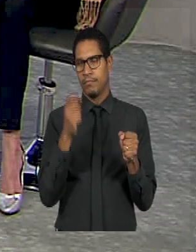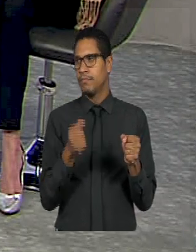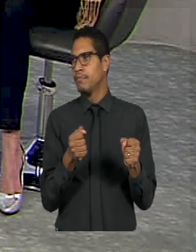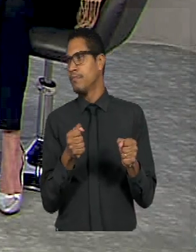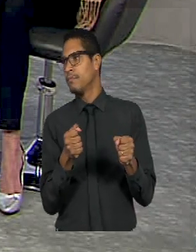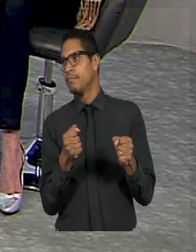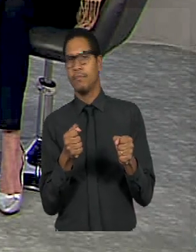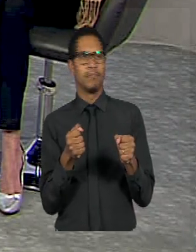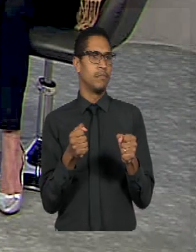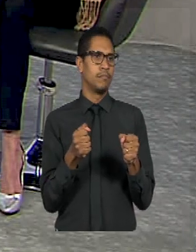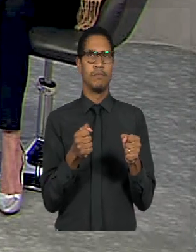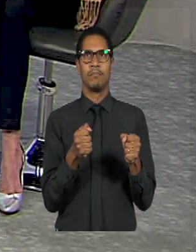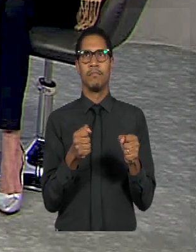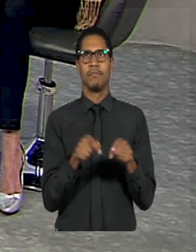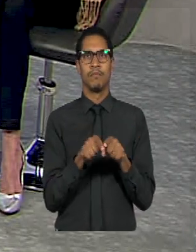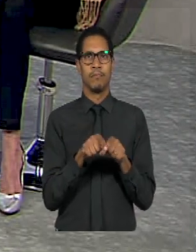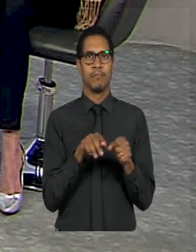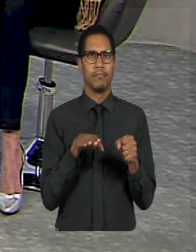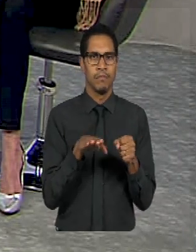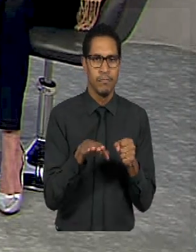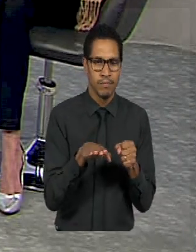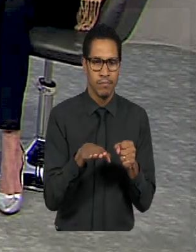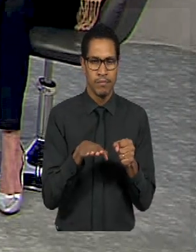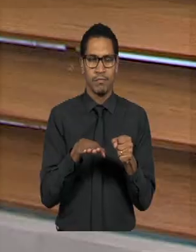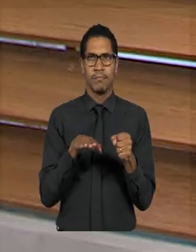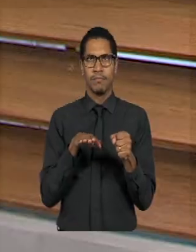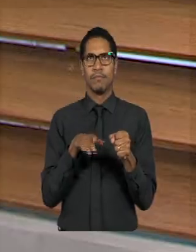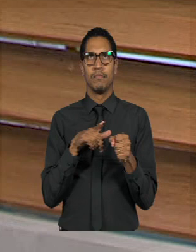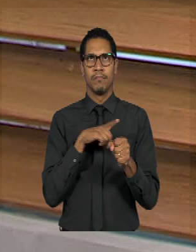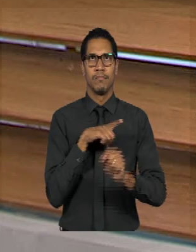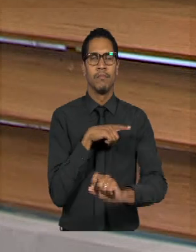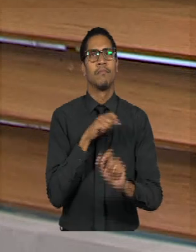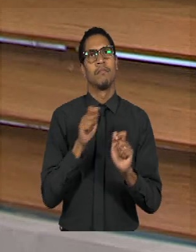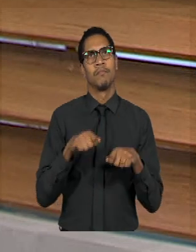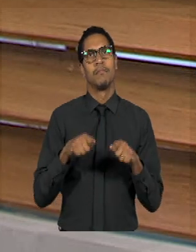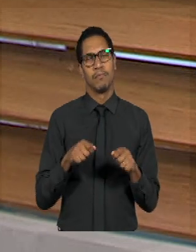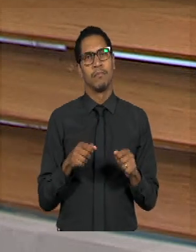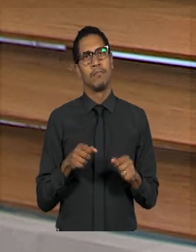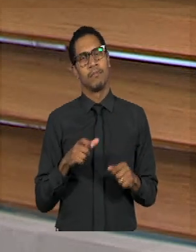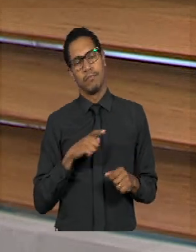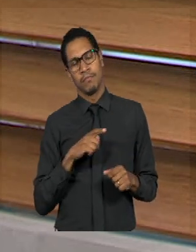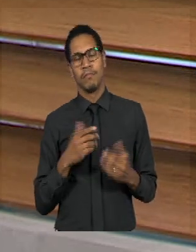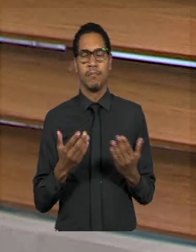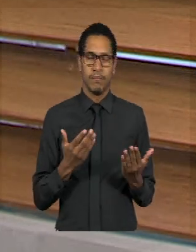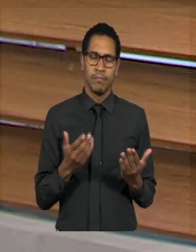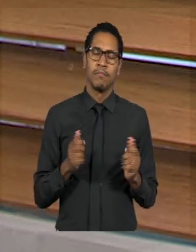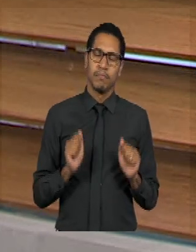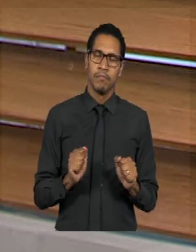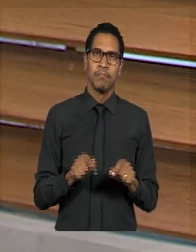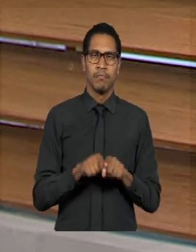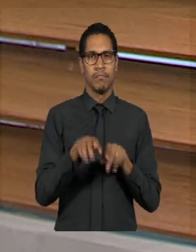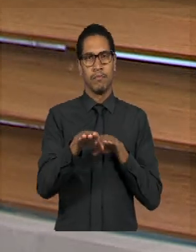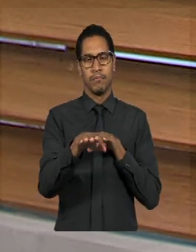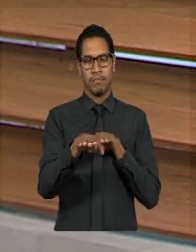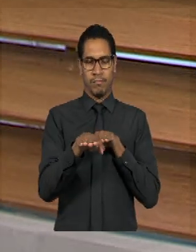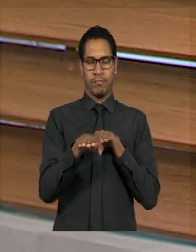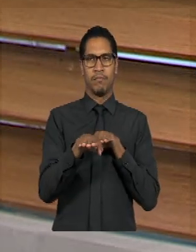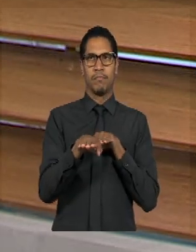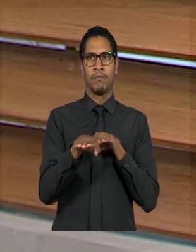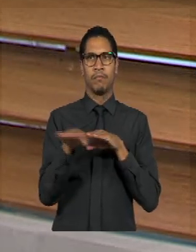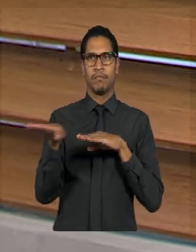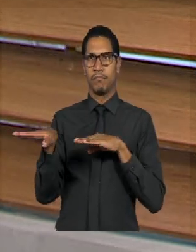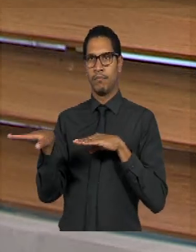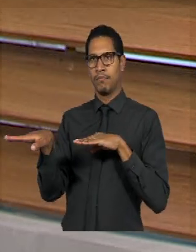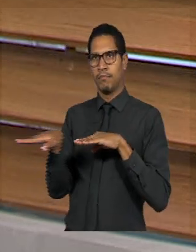necessário, retorna, rezinho, Sim. que às vezes tem um espaço. Se tiver esse espaço para dar ré também, para você não causar